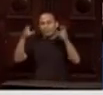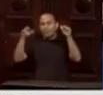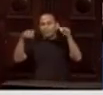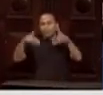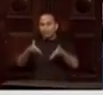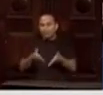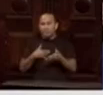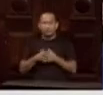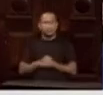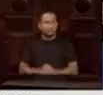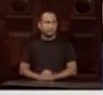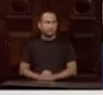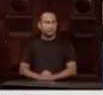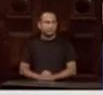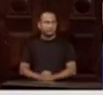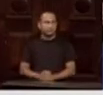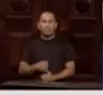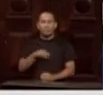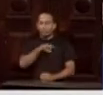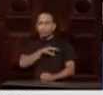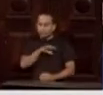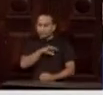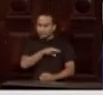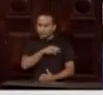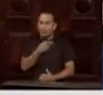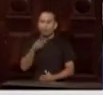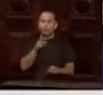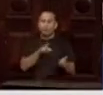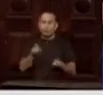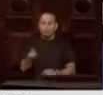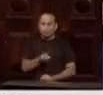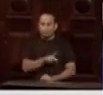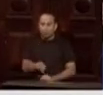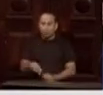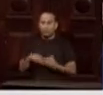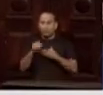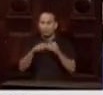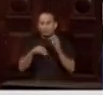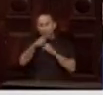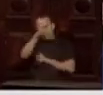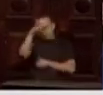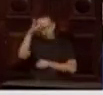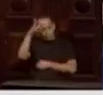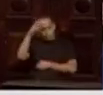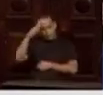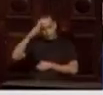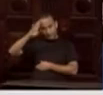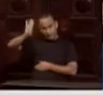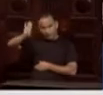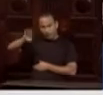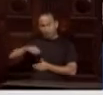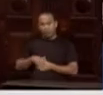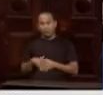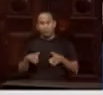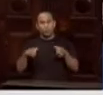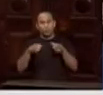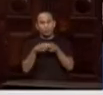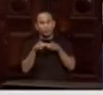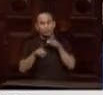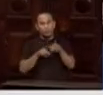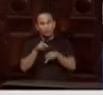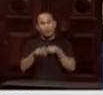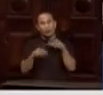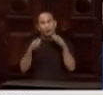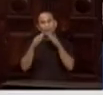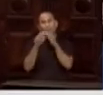iríamos deixar de fora policiais, professores, funcionários públicos e, principalmente, aquela parcela da população que mora